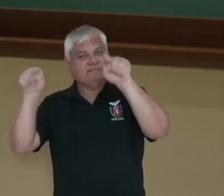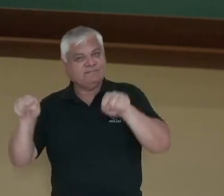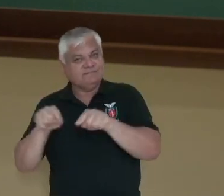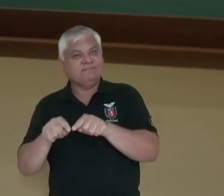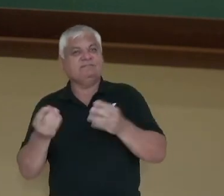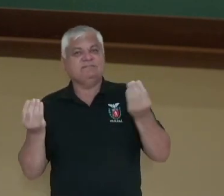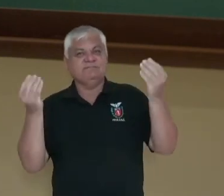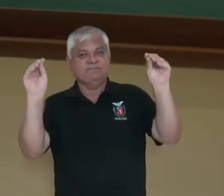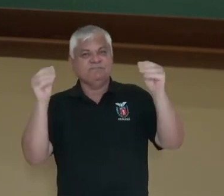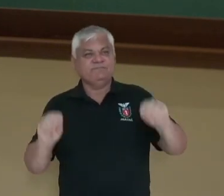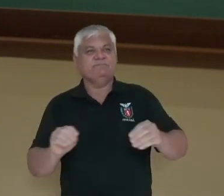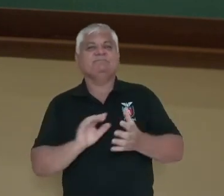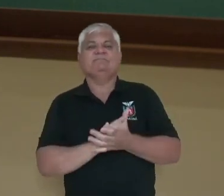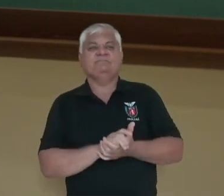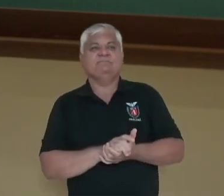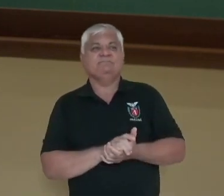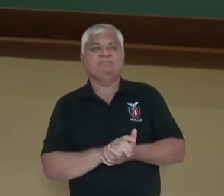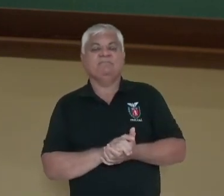matriz.